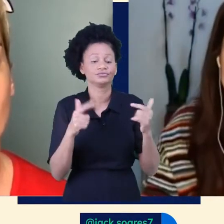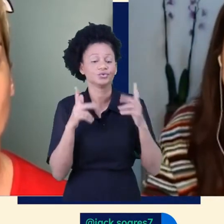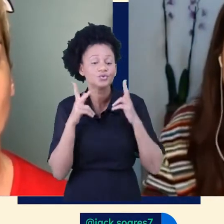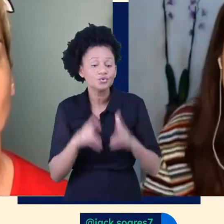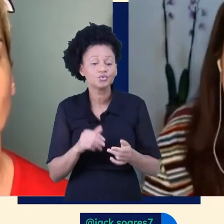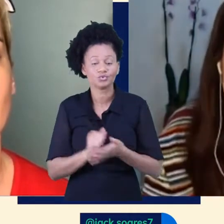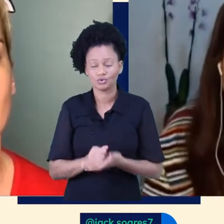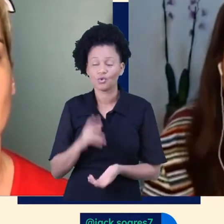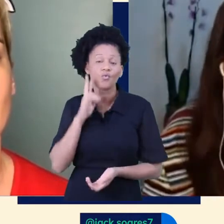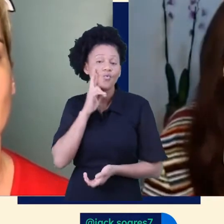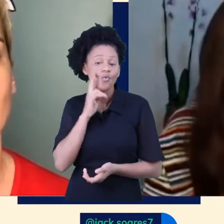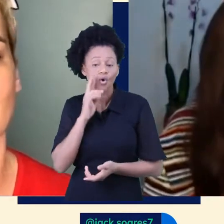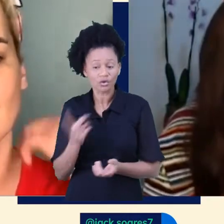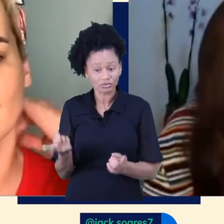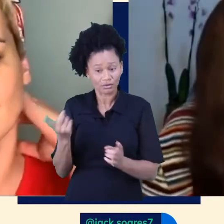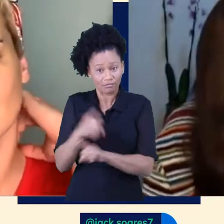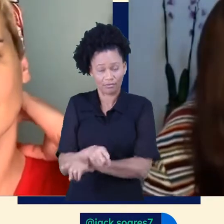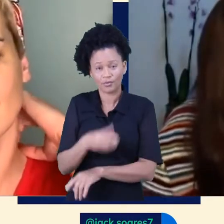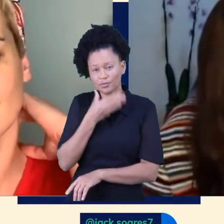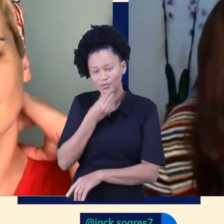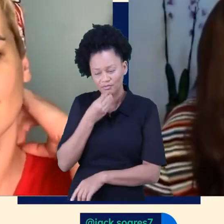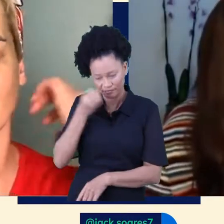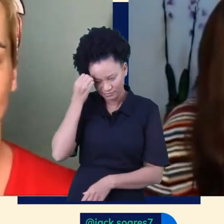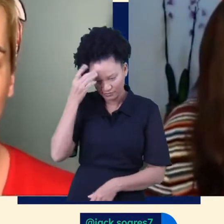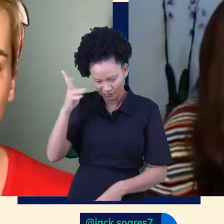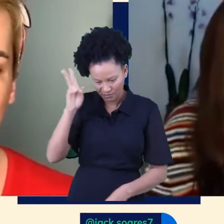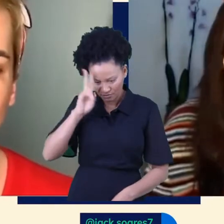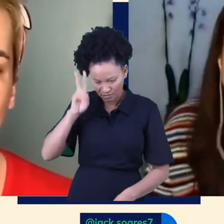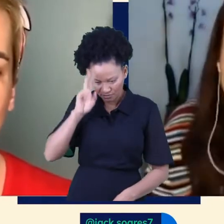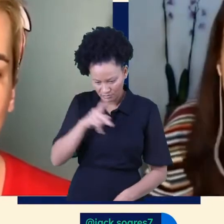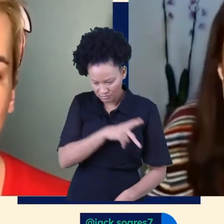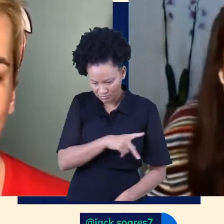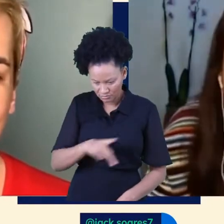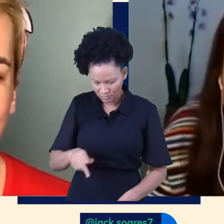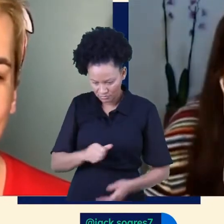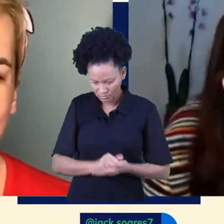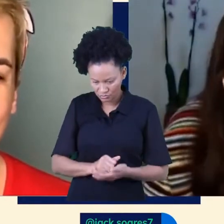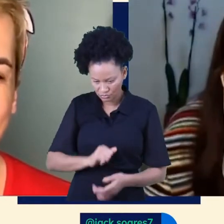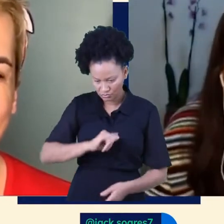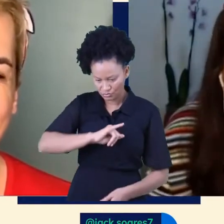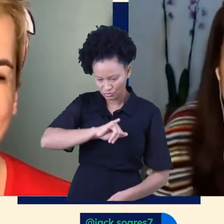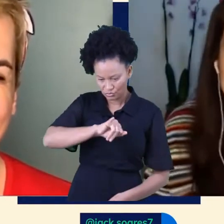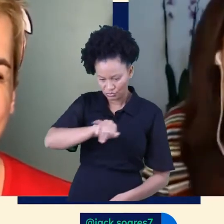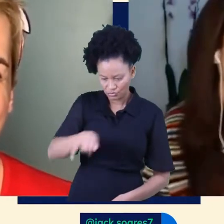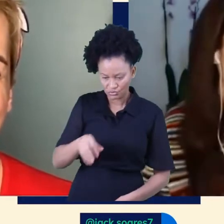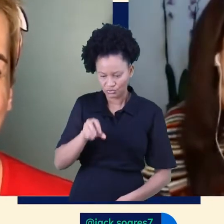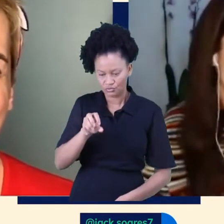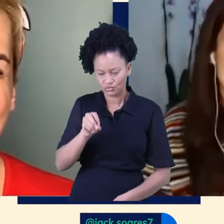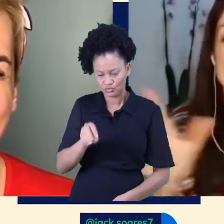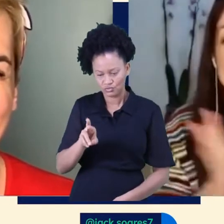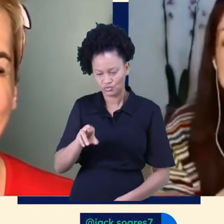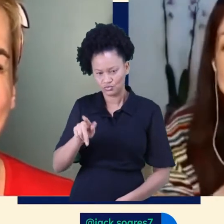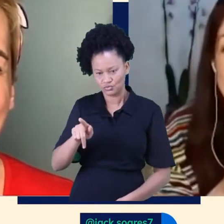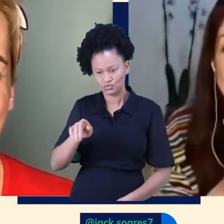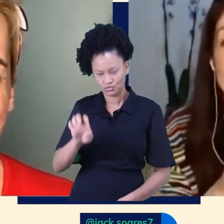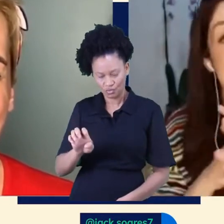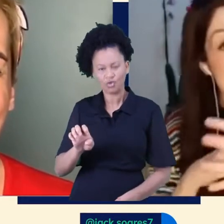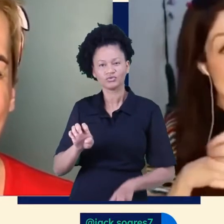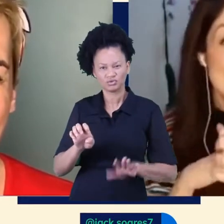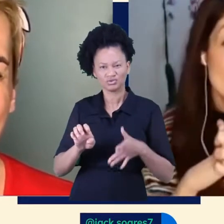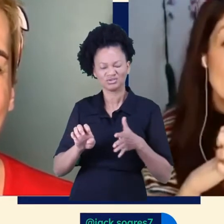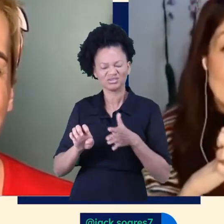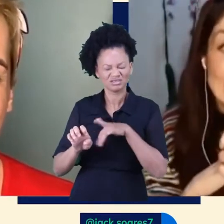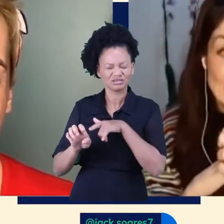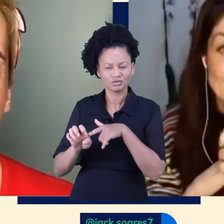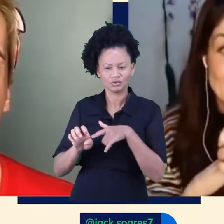tá? Eu vou lembrar o nome do presidente, eu acho que é o George Washington, que tá todo de frufru, e você olha a foto e fala, é